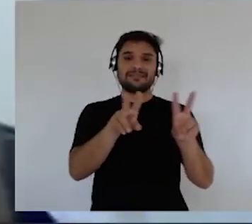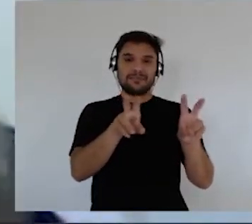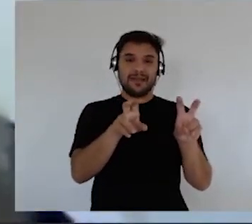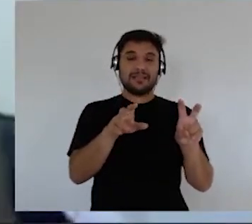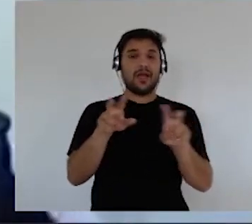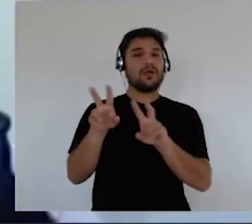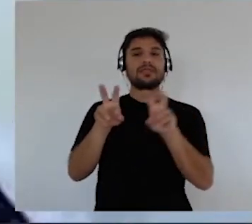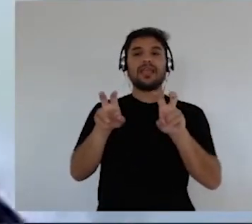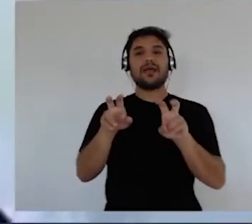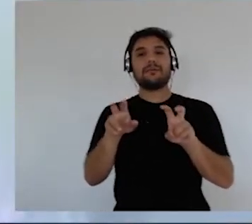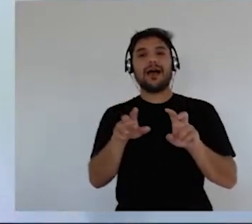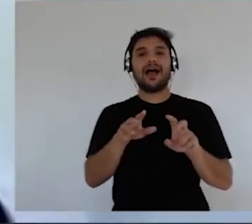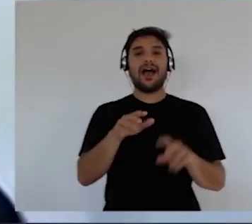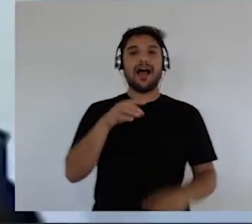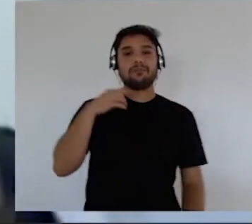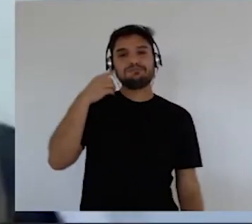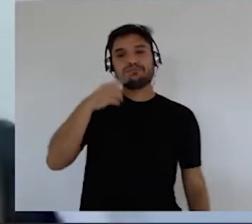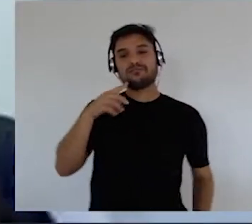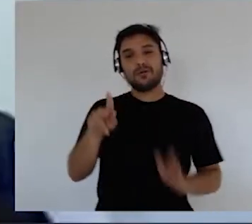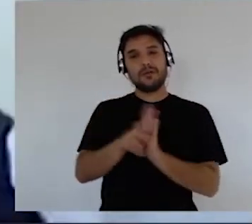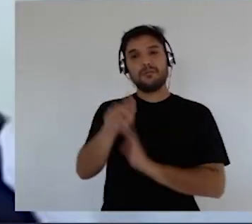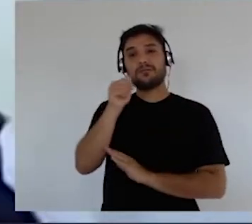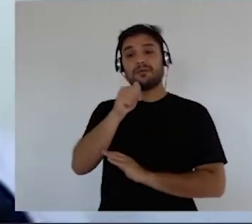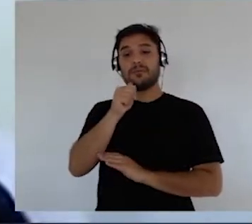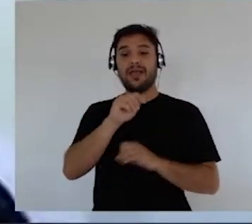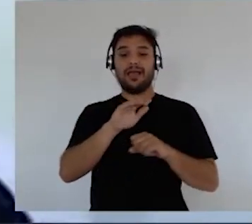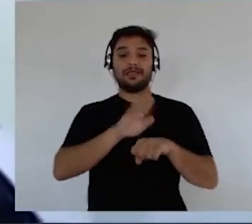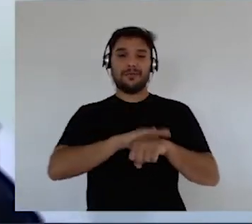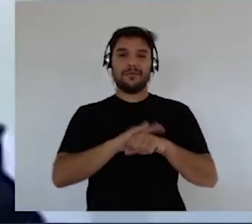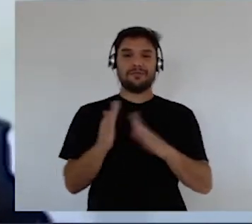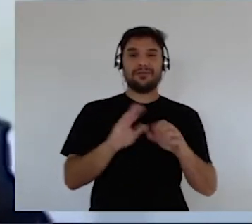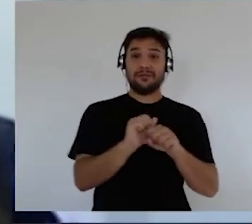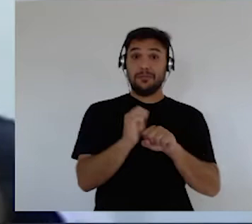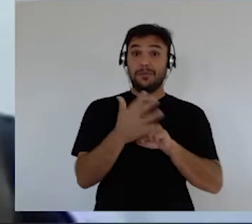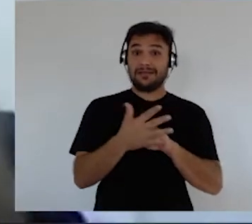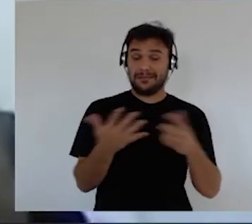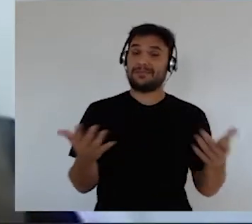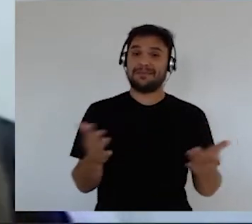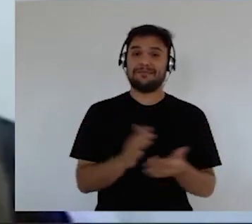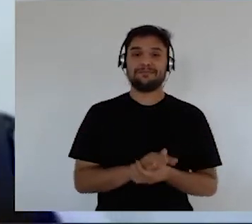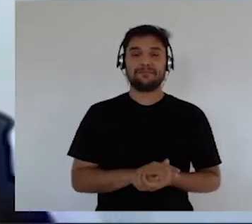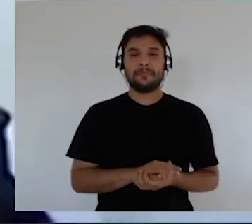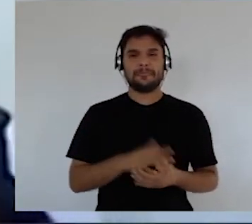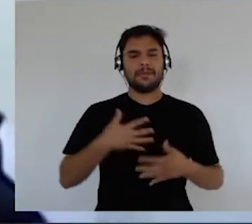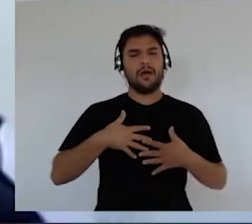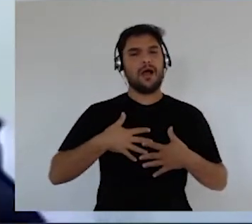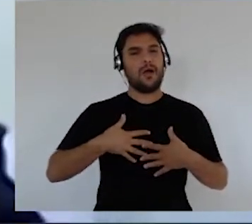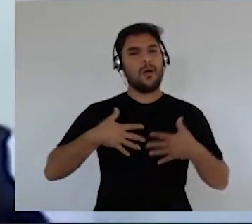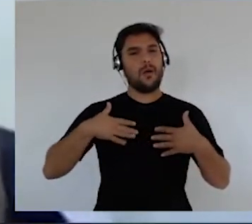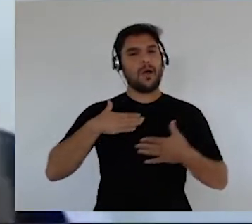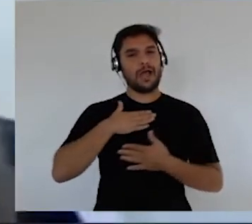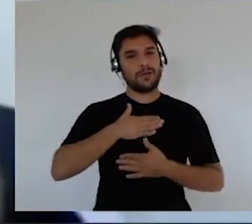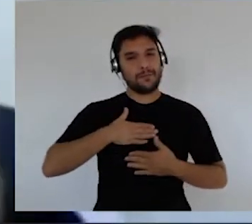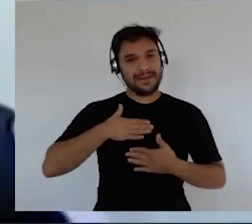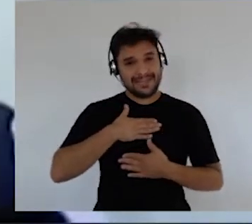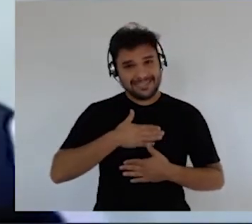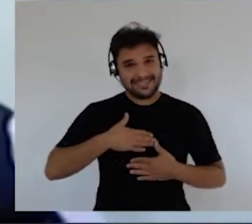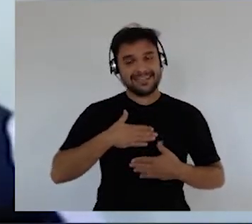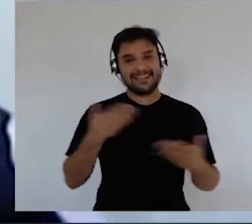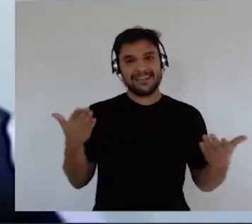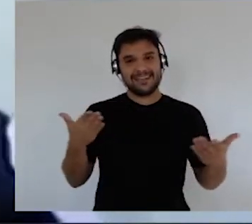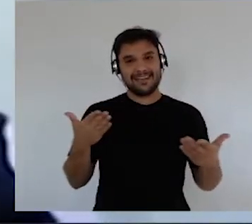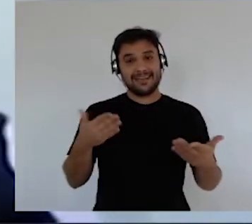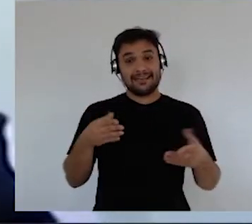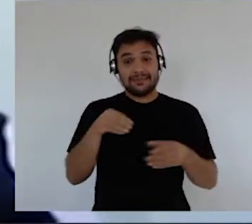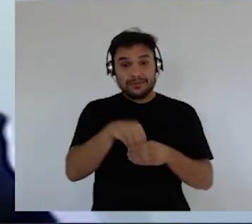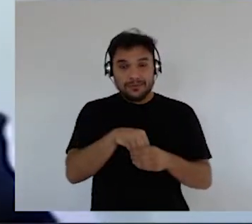com o tema Advocacia Feminina em Tempos de Pandemia. Tenho aqui a honra e o prazer de estar